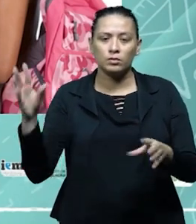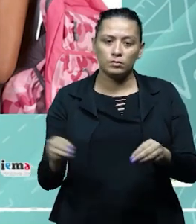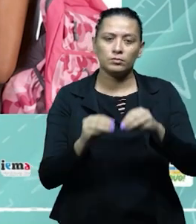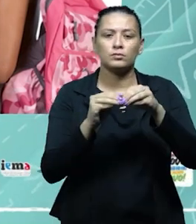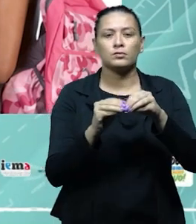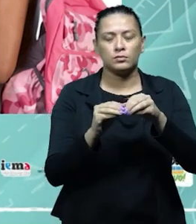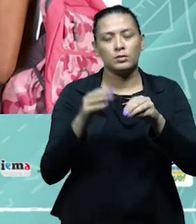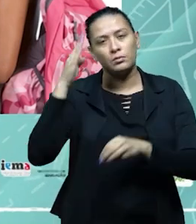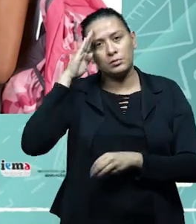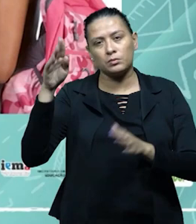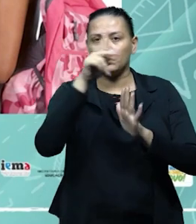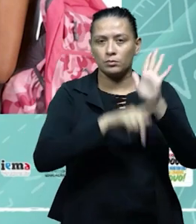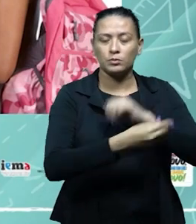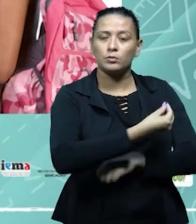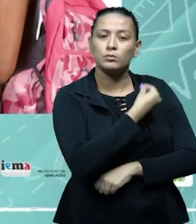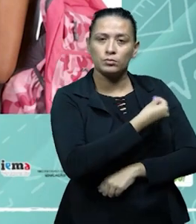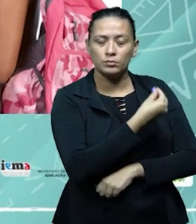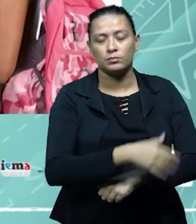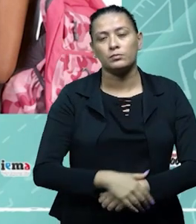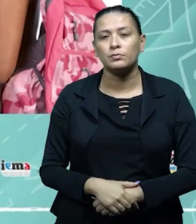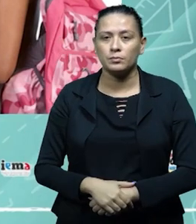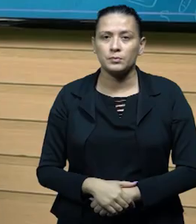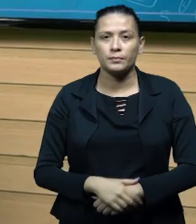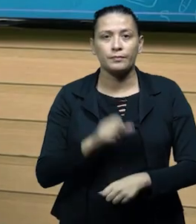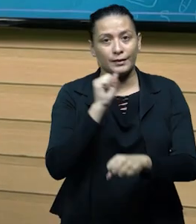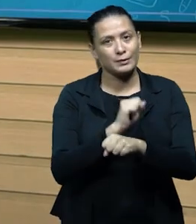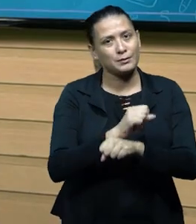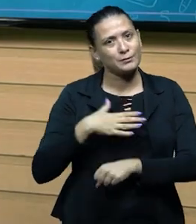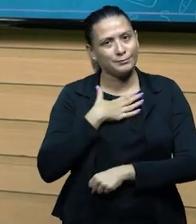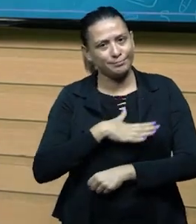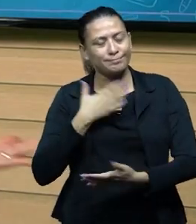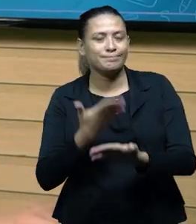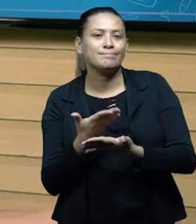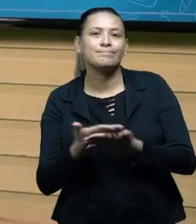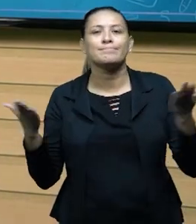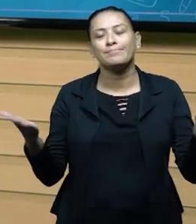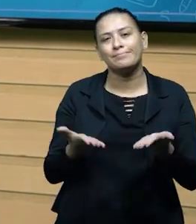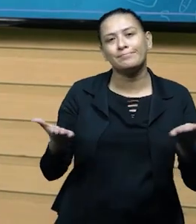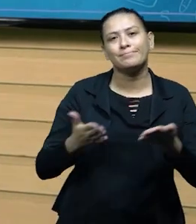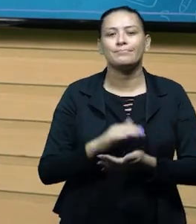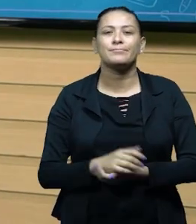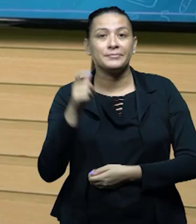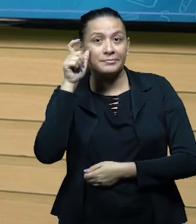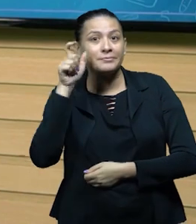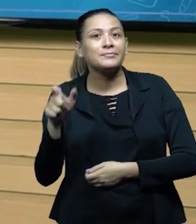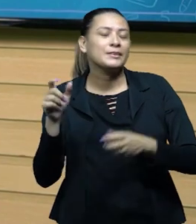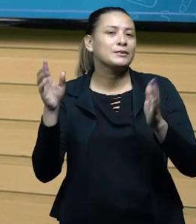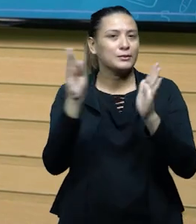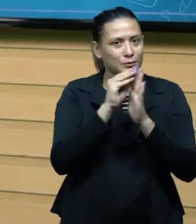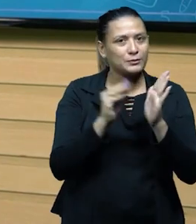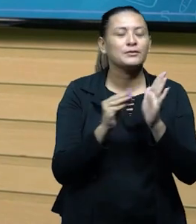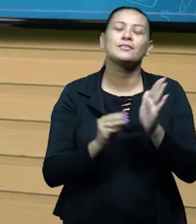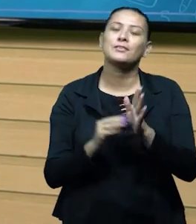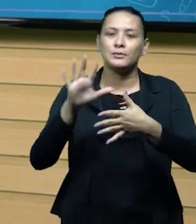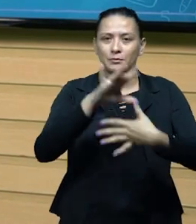elementos principais do seu projeto de vida espero que vocês tenham gostado da nossa aula de hoje bem interessante